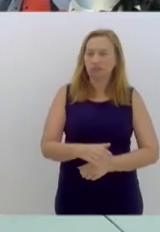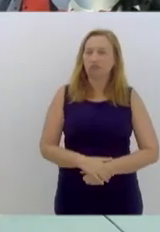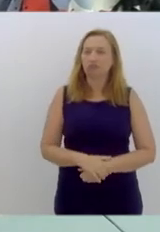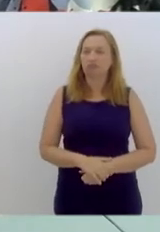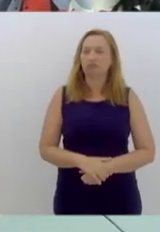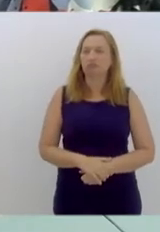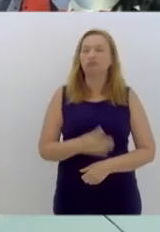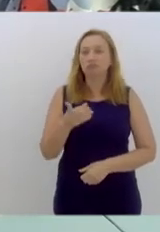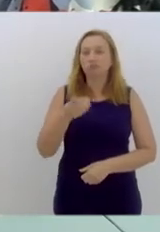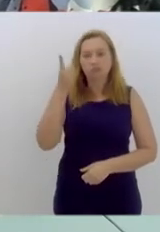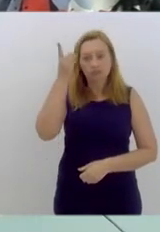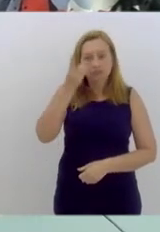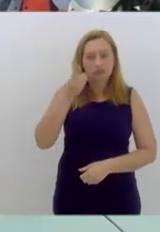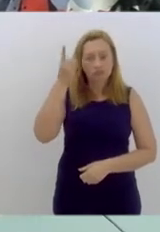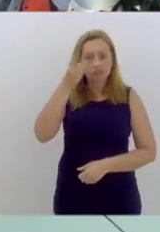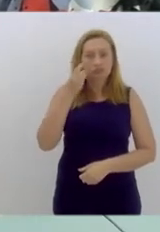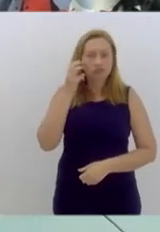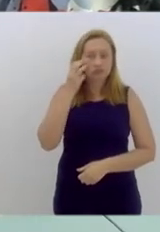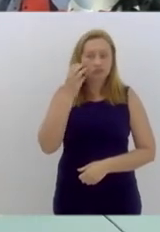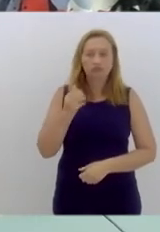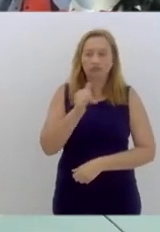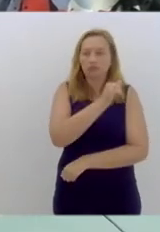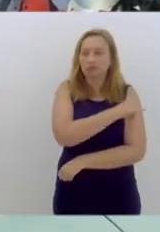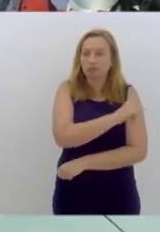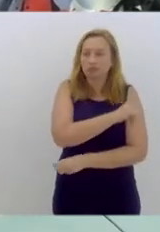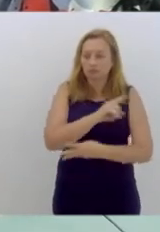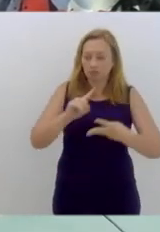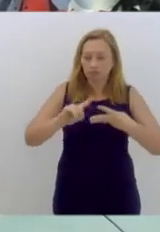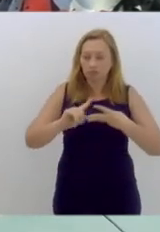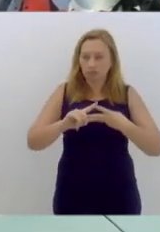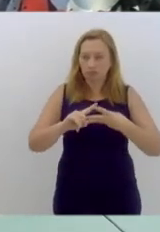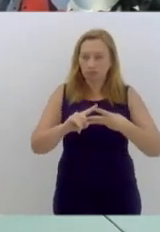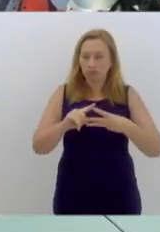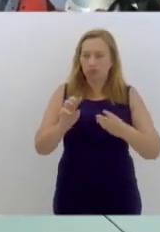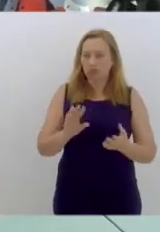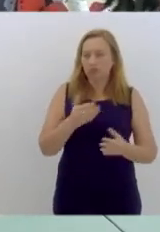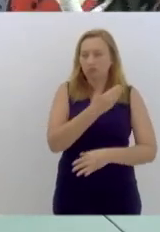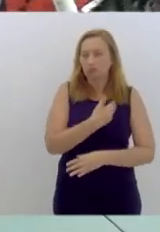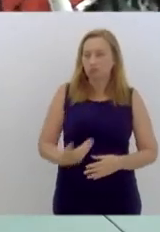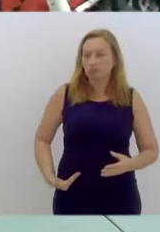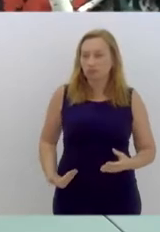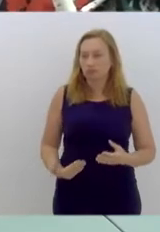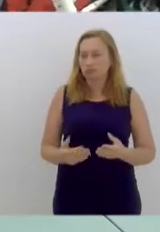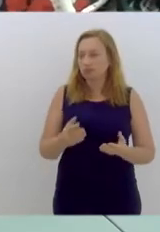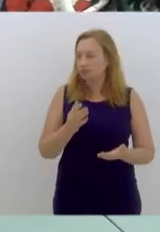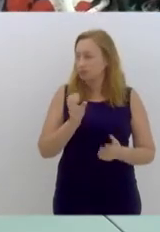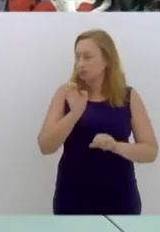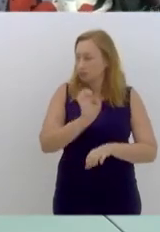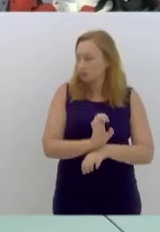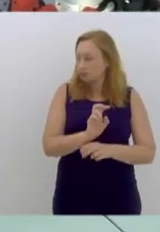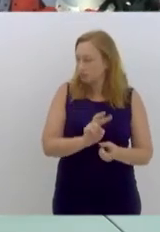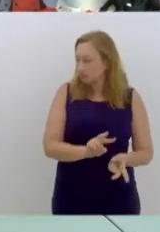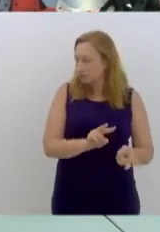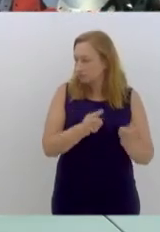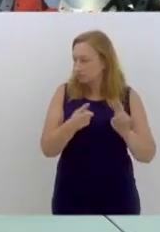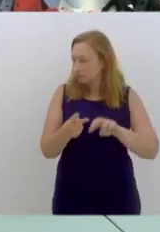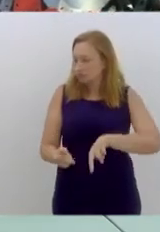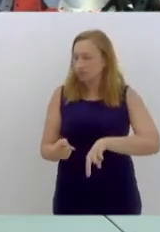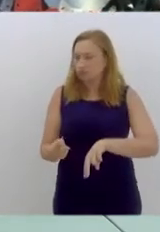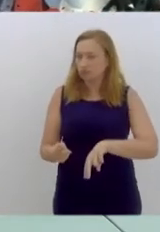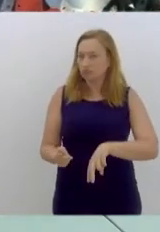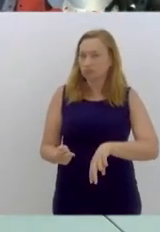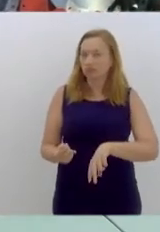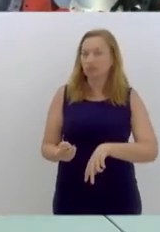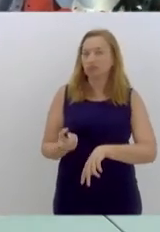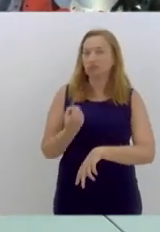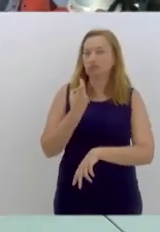bem o deputado Valdec disse, o Rio de Janeiro, o governo estadual, mandou no dia 26 de agosto de 2022, que era uma